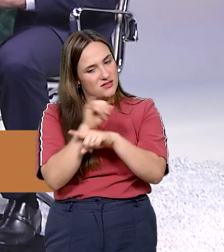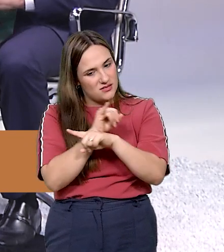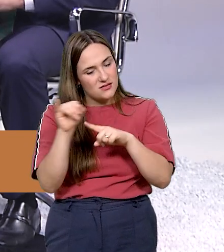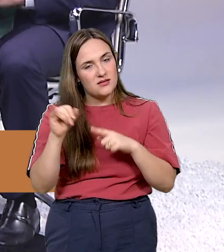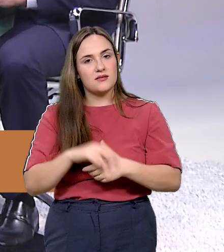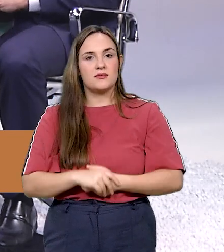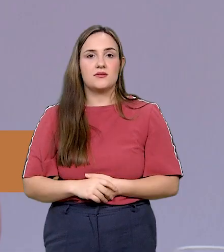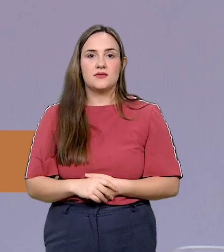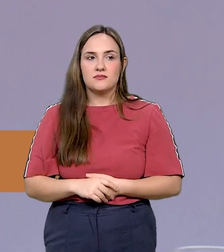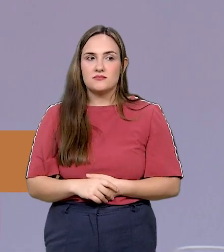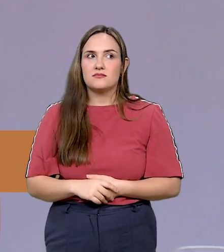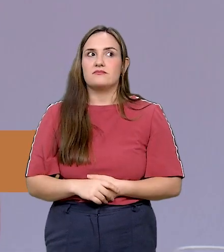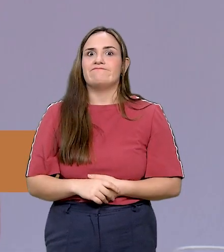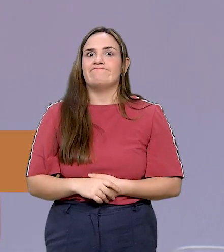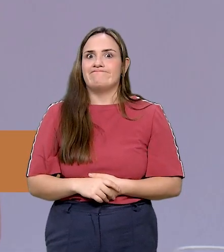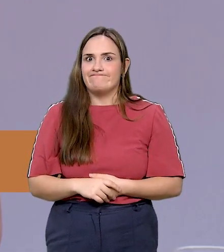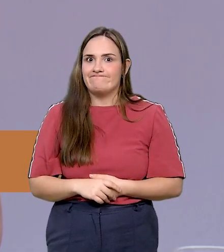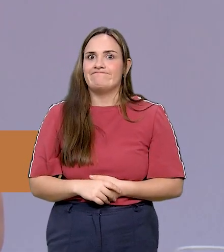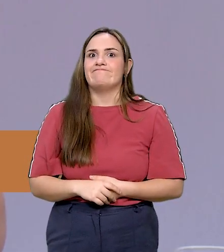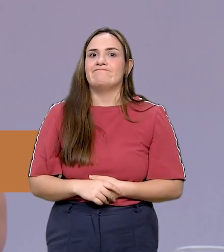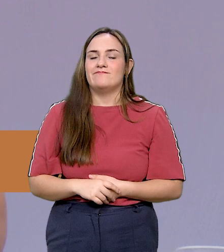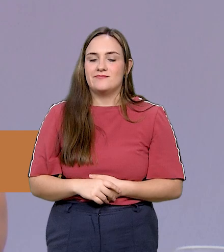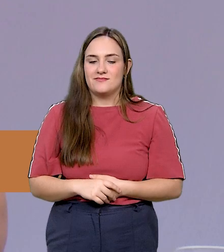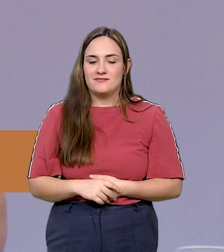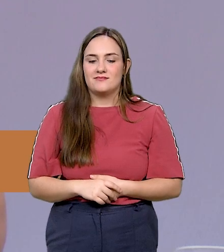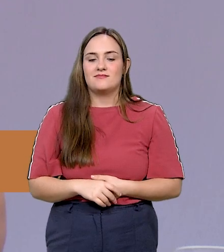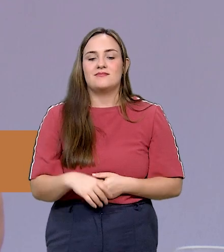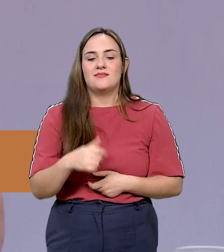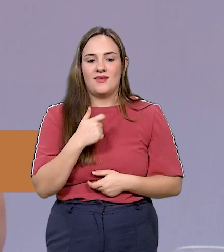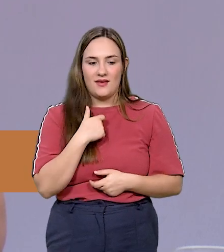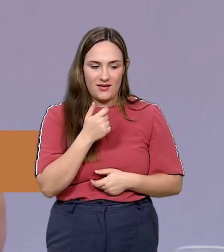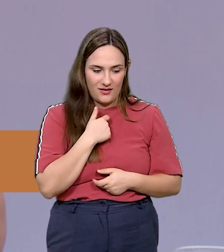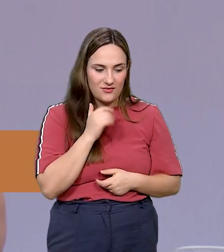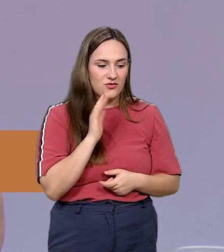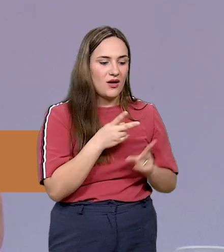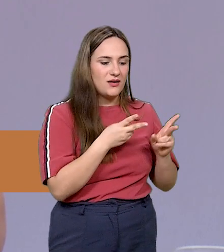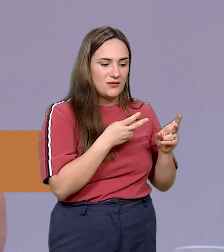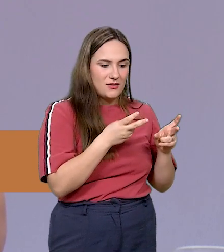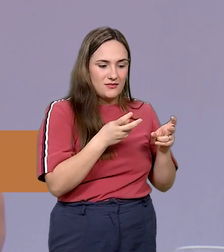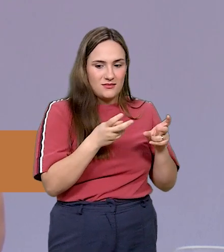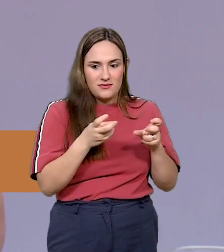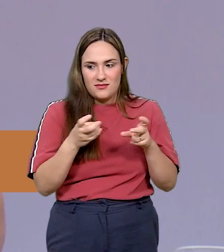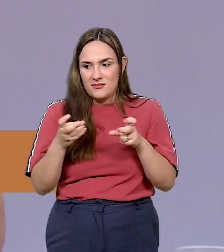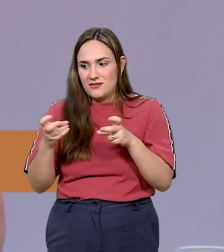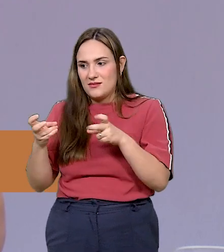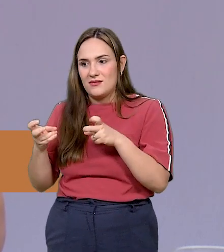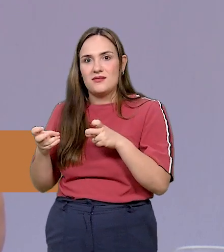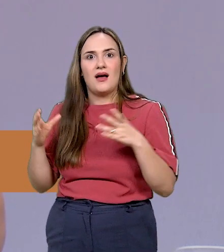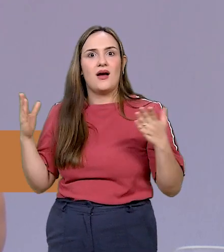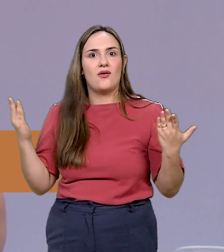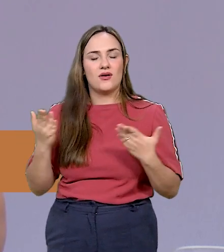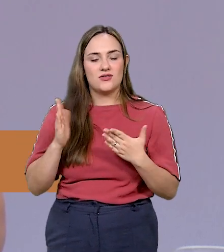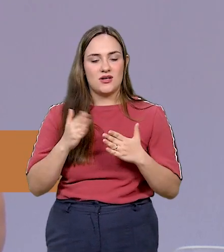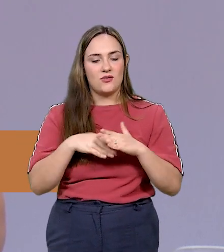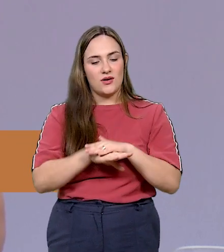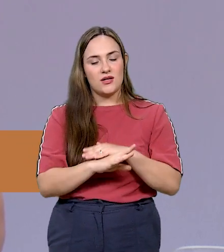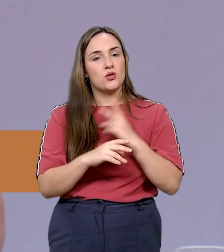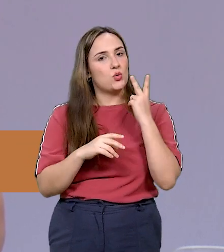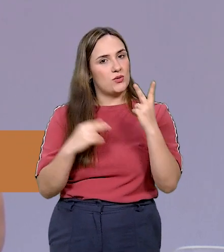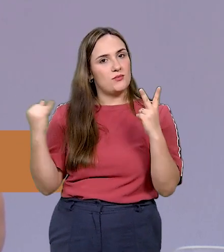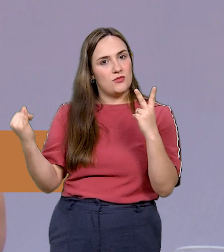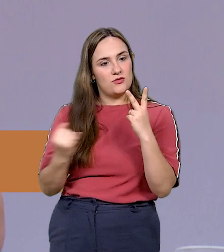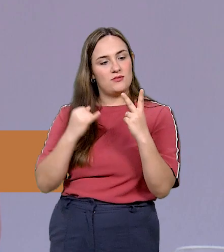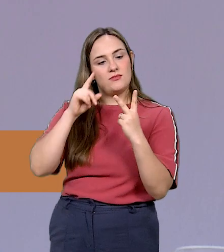de práticas. Gente, então, eu aí captei de tantas dicas prestadas,